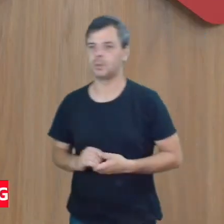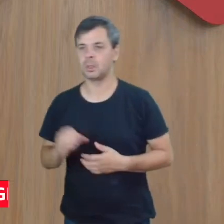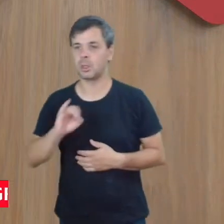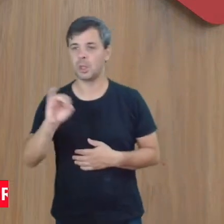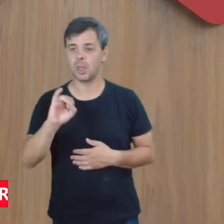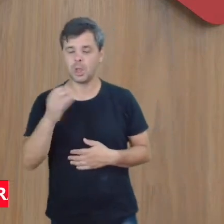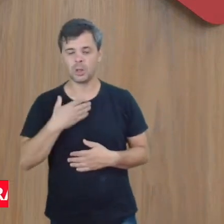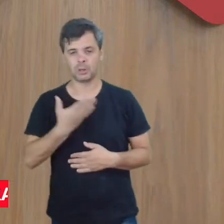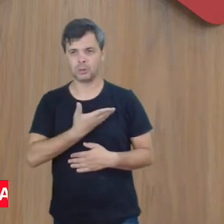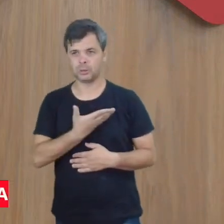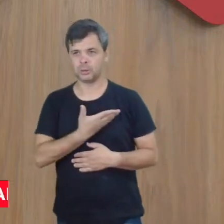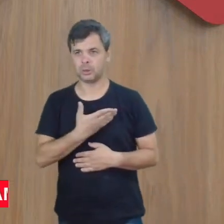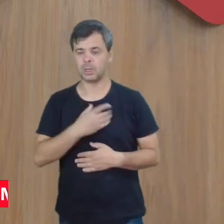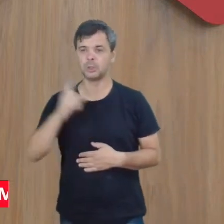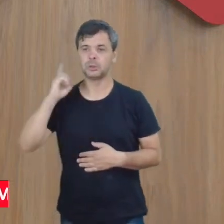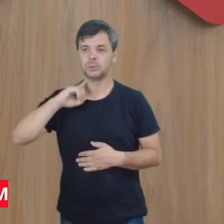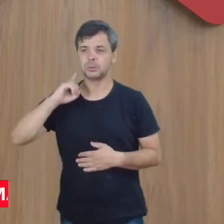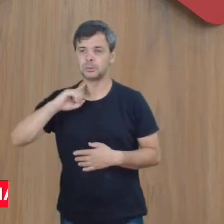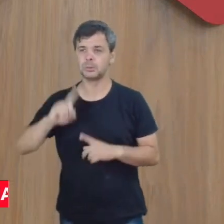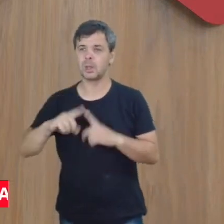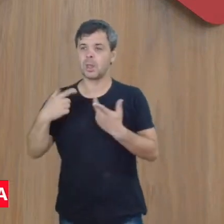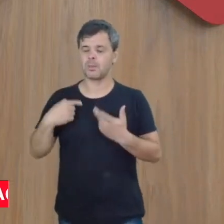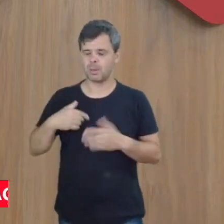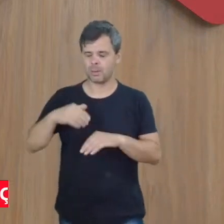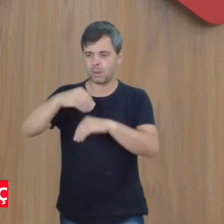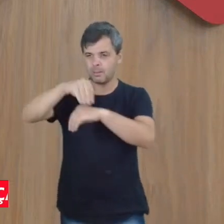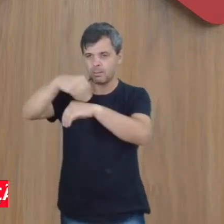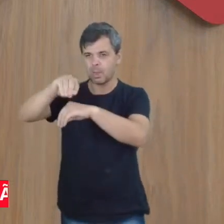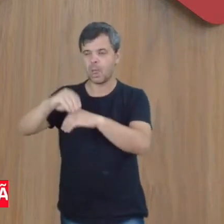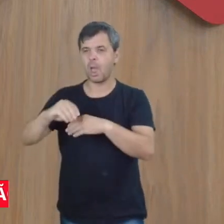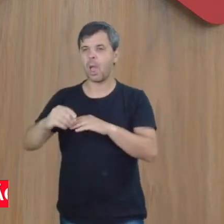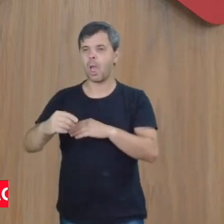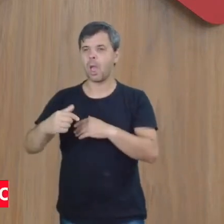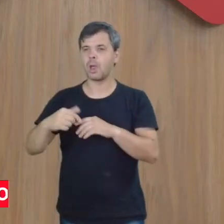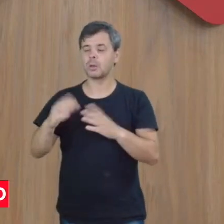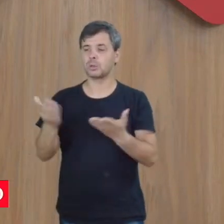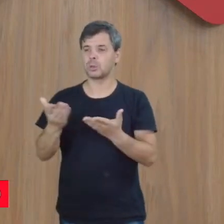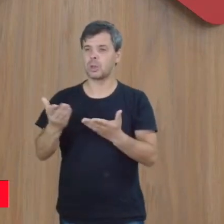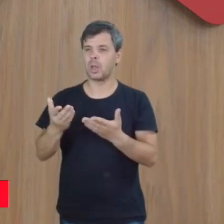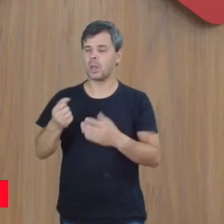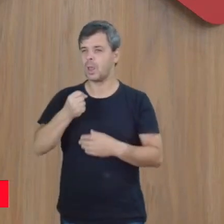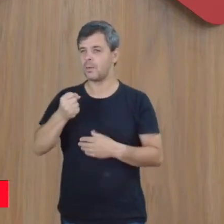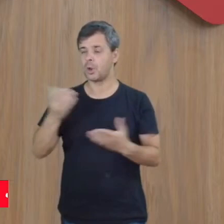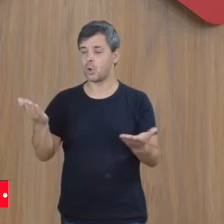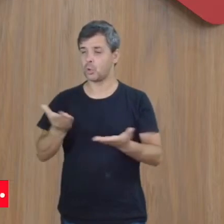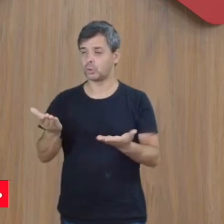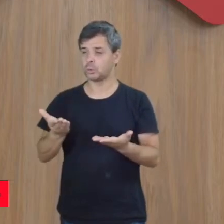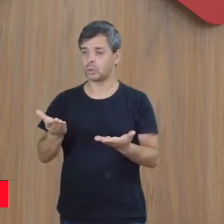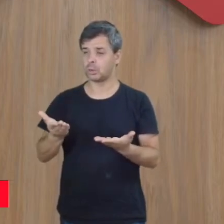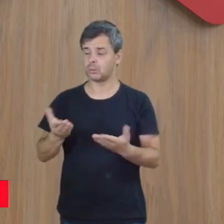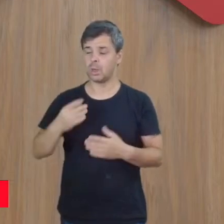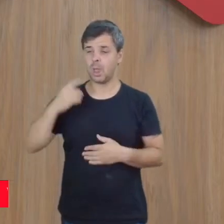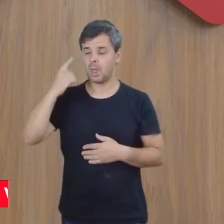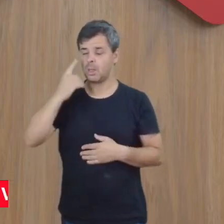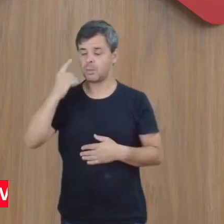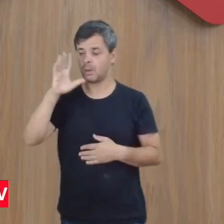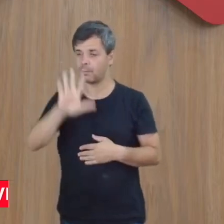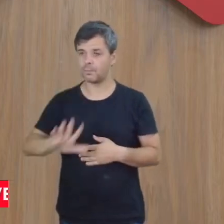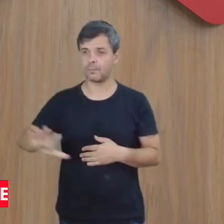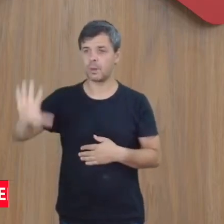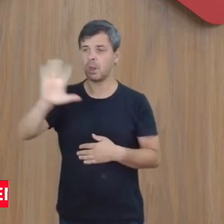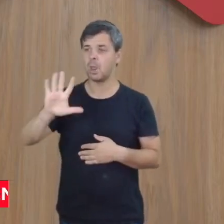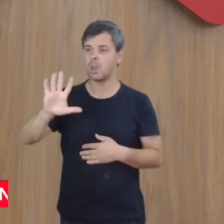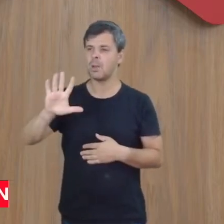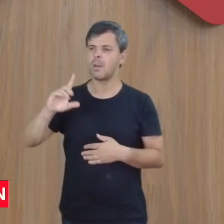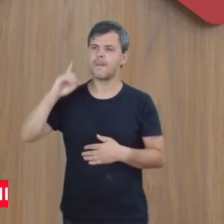Avisar nossos companheiros aqui de Minas Gerais também para compartilhar o link da edição de hoje, que a gente conversa agora com a deputada federal pelo PT de